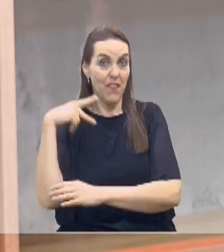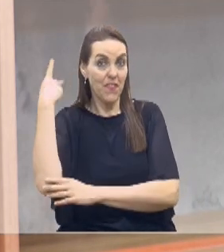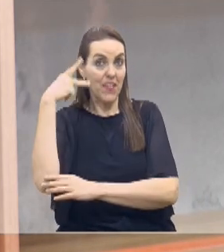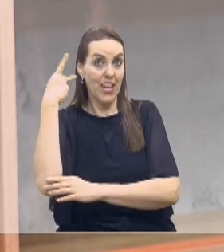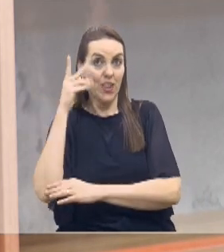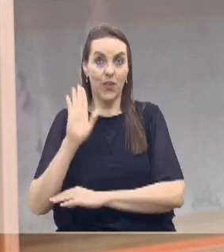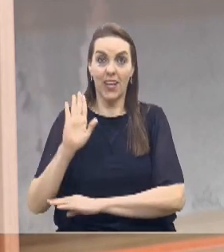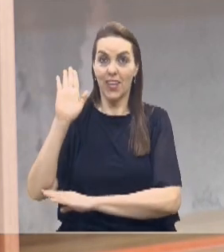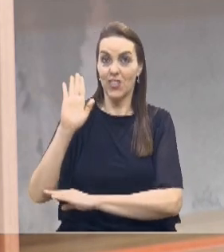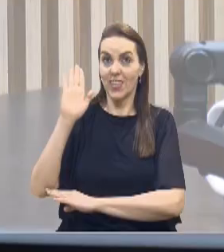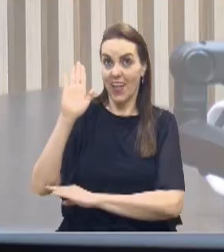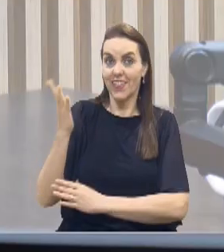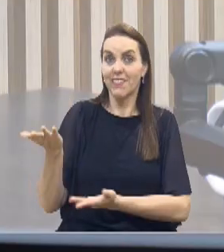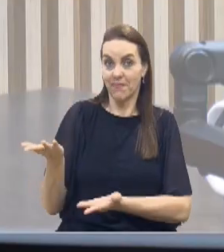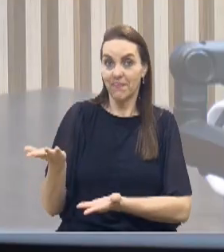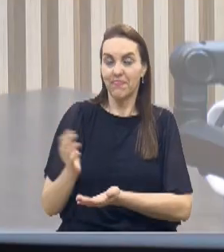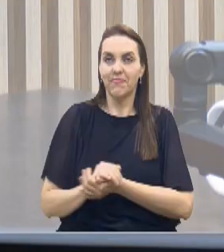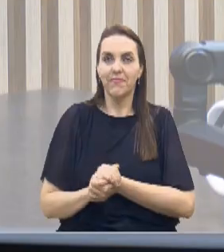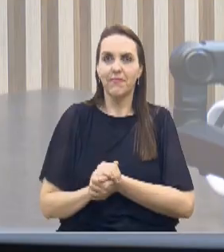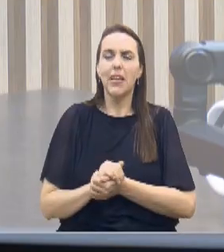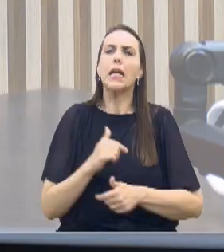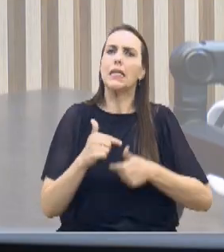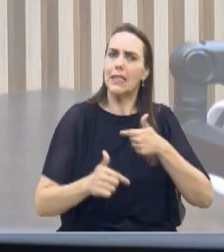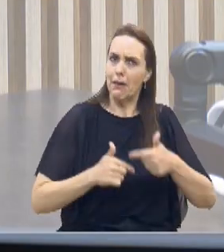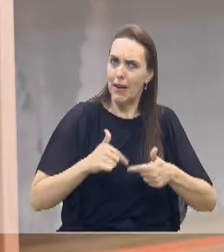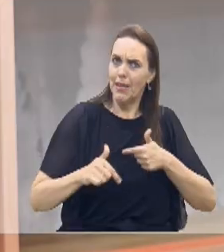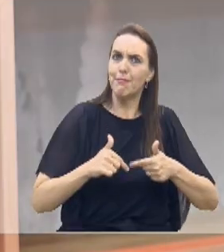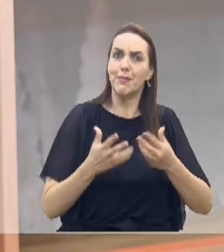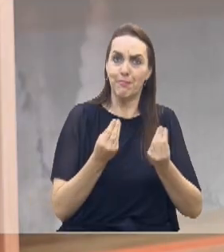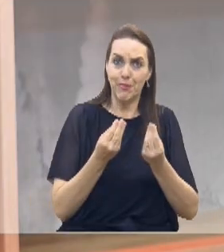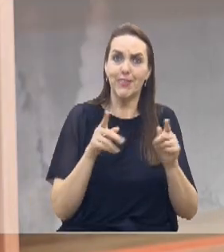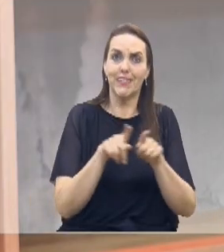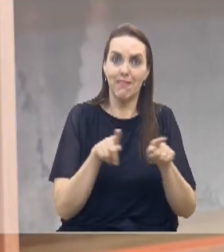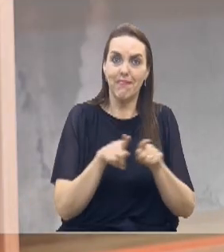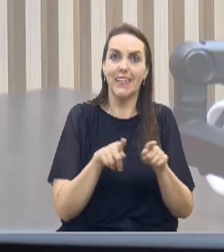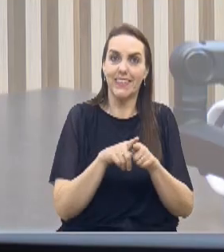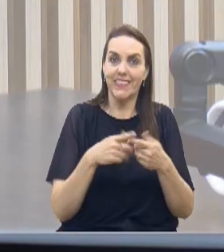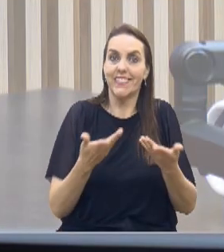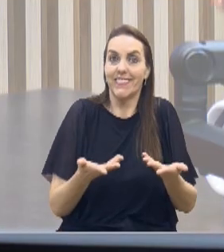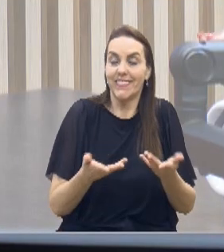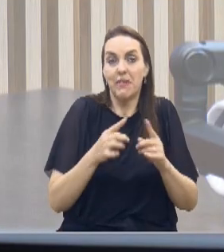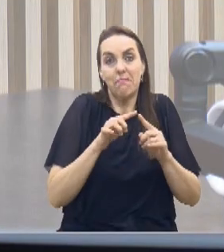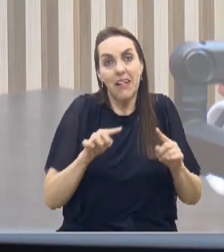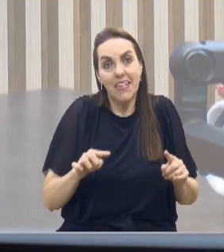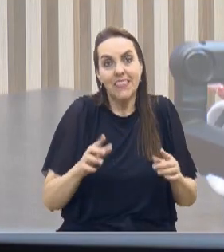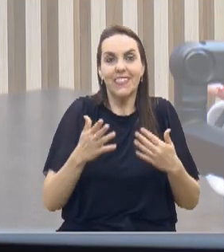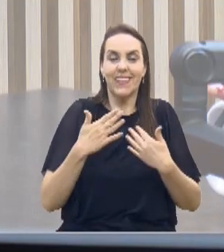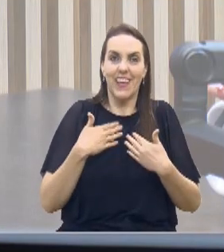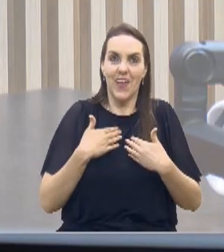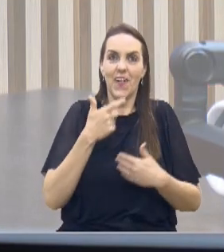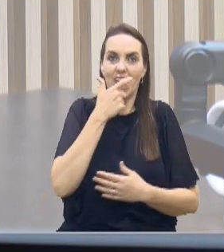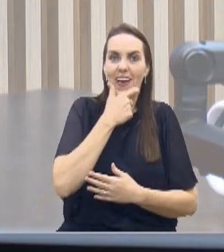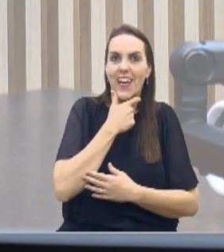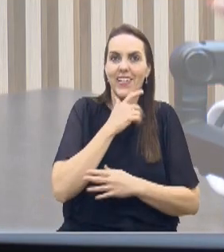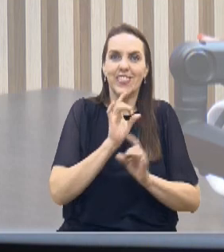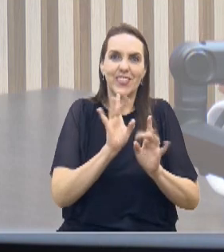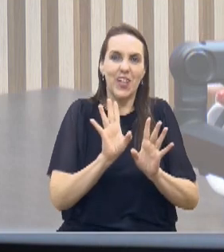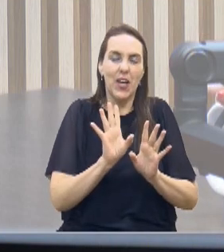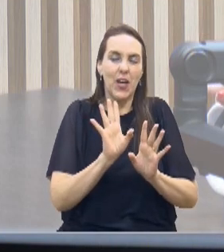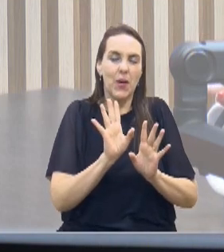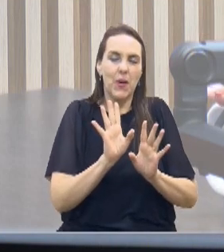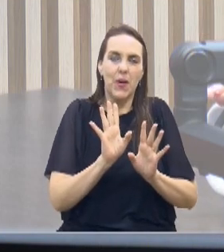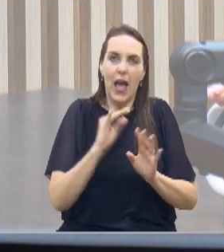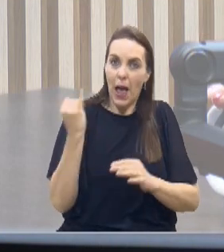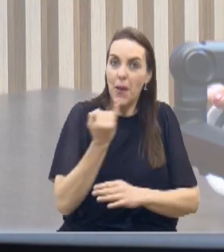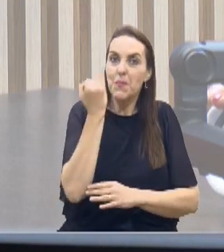candidata. E aí a gente trabalha muito também, né? Mas, enfim, eu acho que isso, assim, é só para a gente... também é